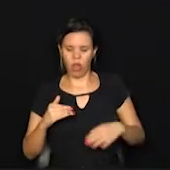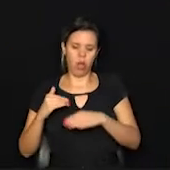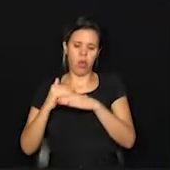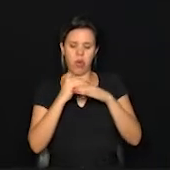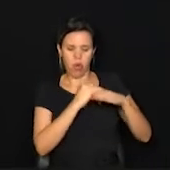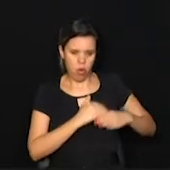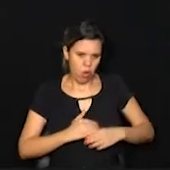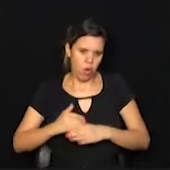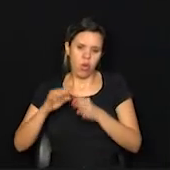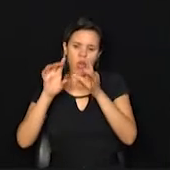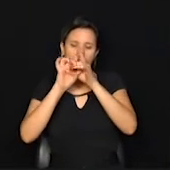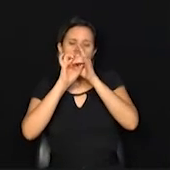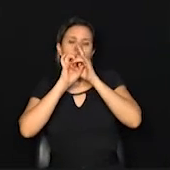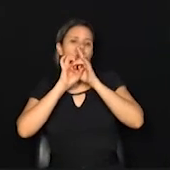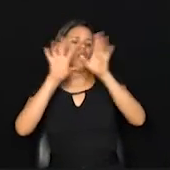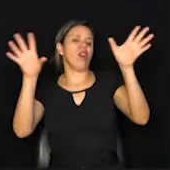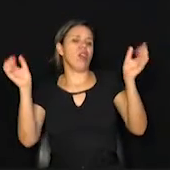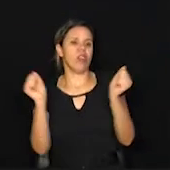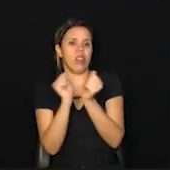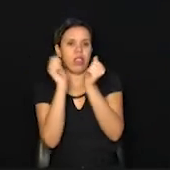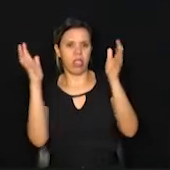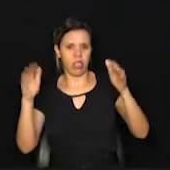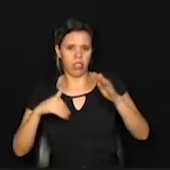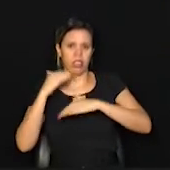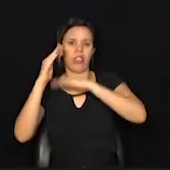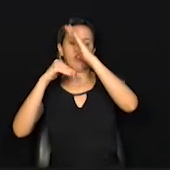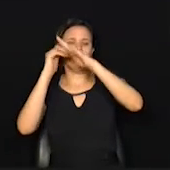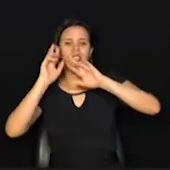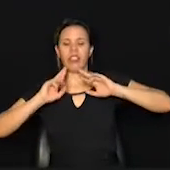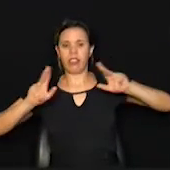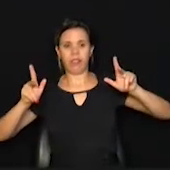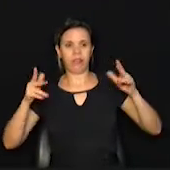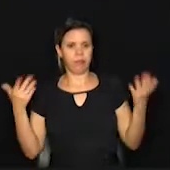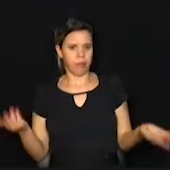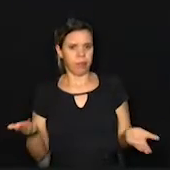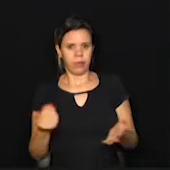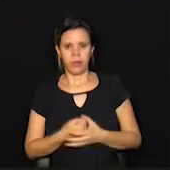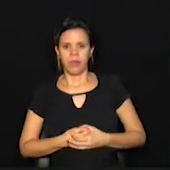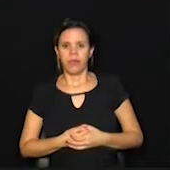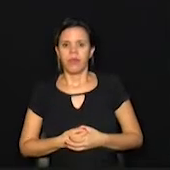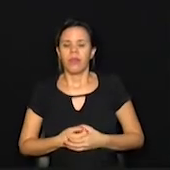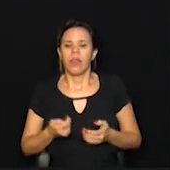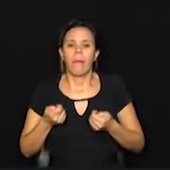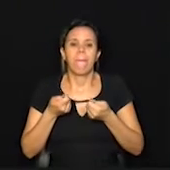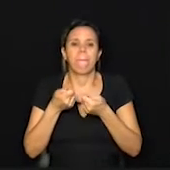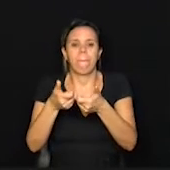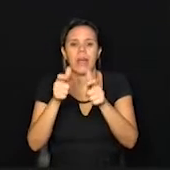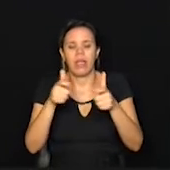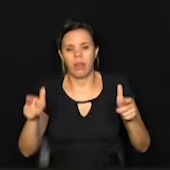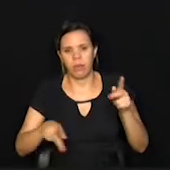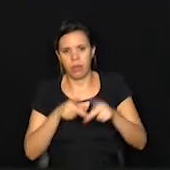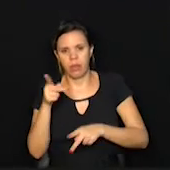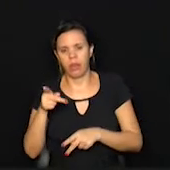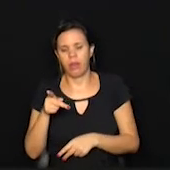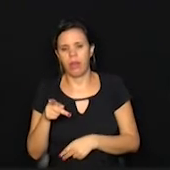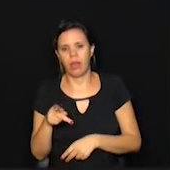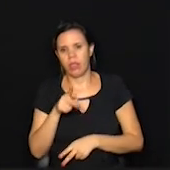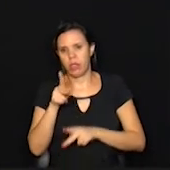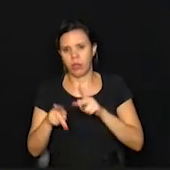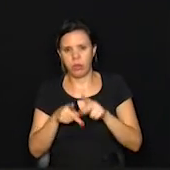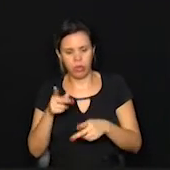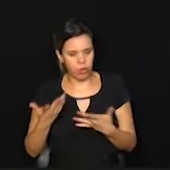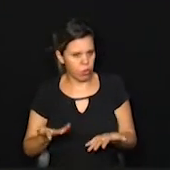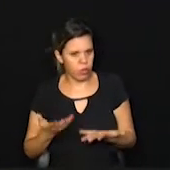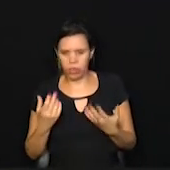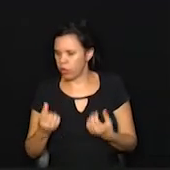igualdade social medo da Liberdade democrática é o medo de um desenvolvimento diferente e seja em benefício da maioria do povo antipetismo é isso é